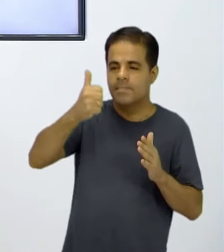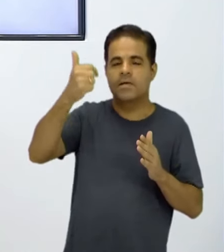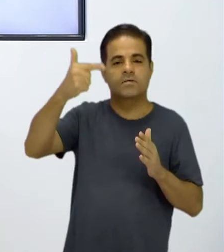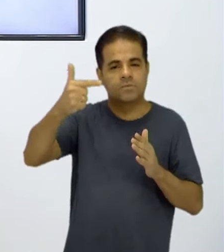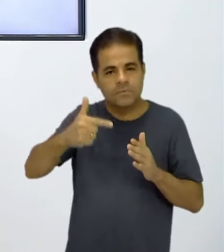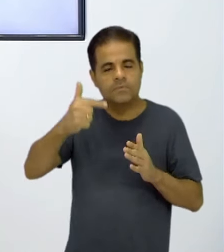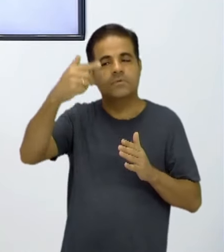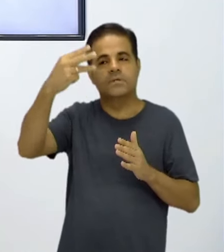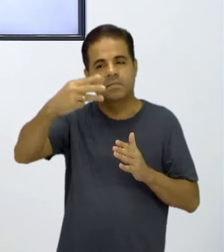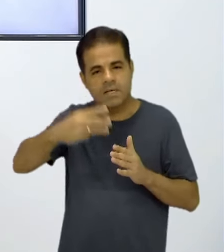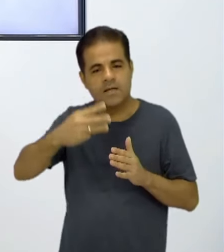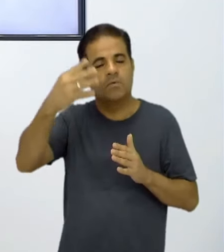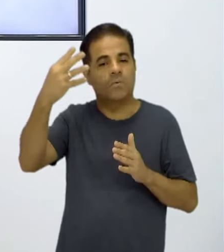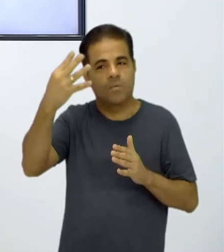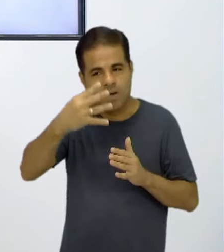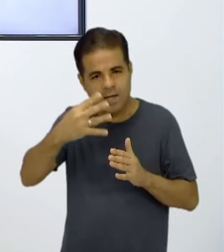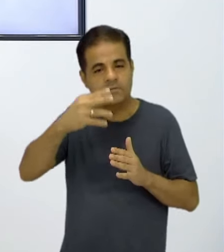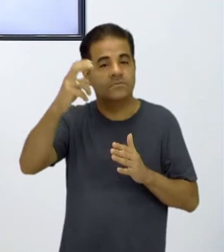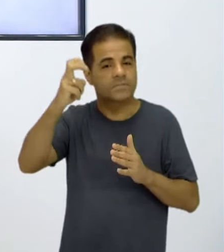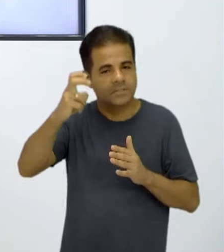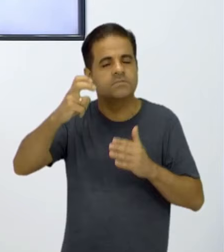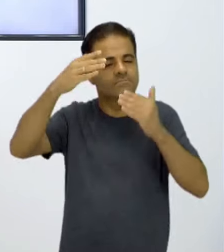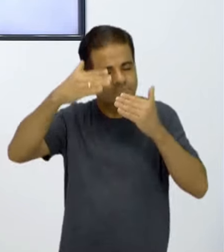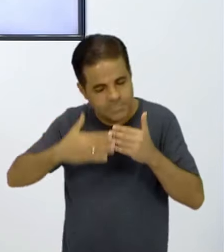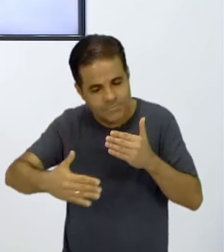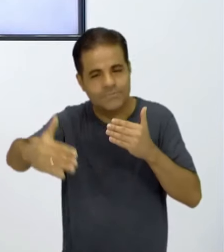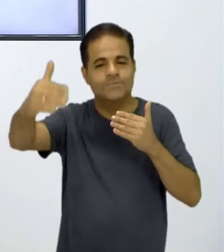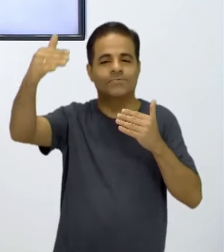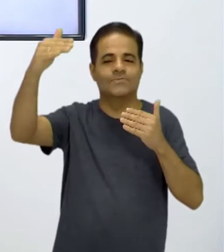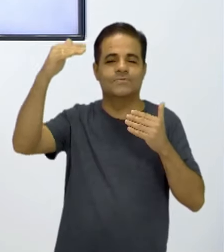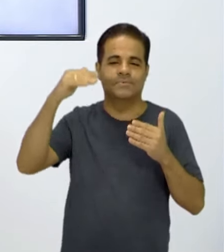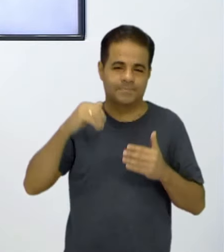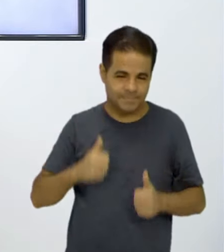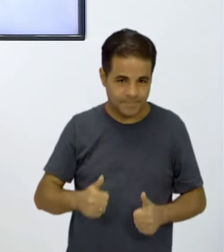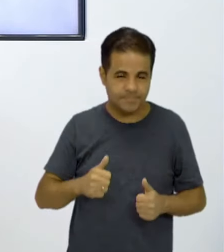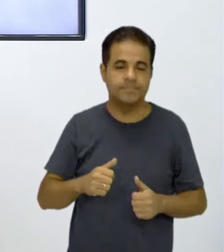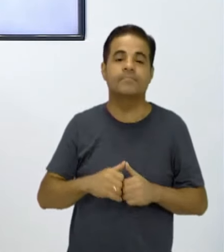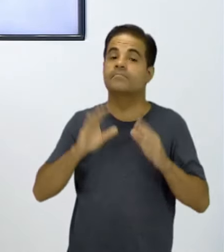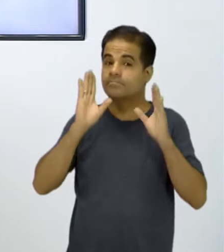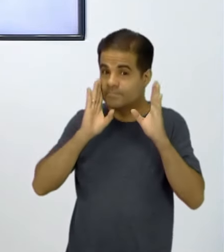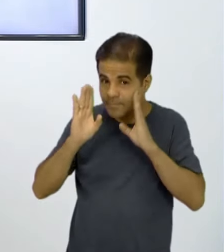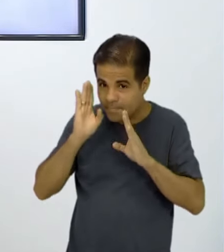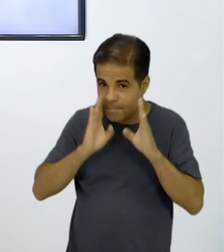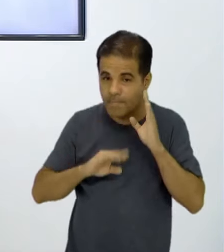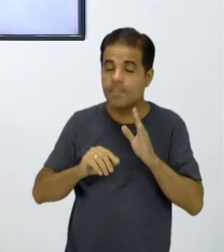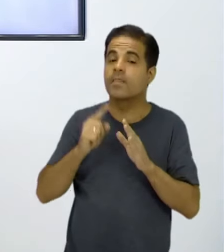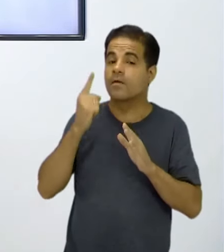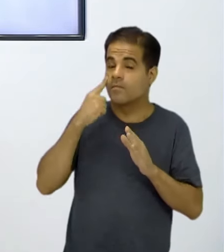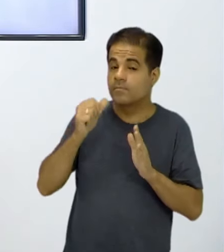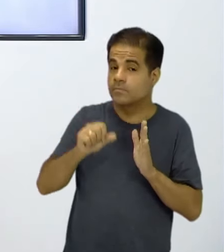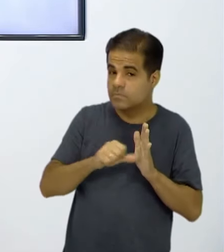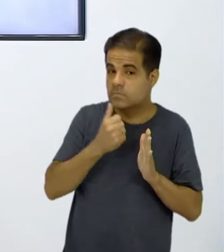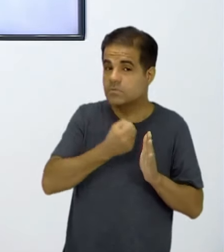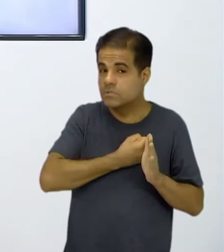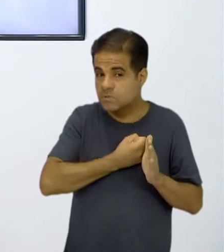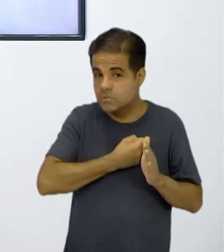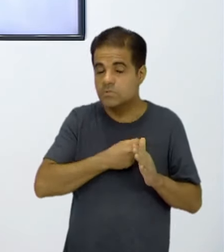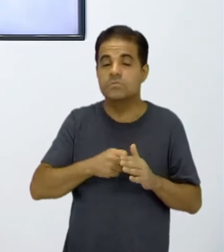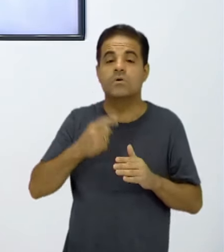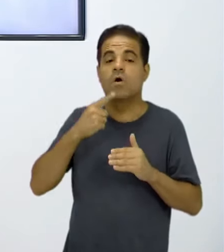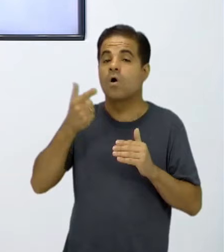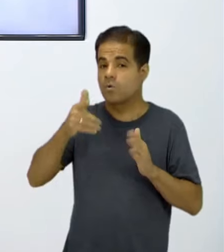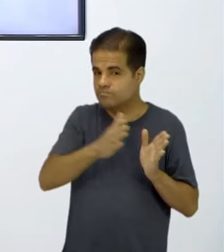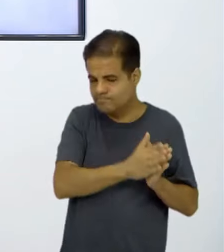segundo terceiro quarto e assim vai ai legal vimos aí os primeiros Vamos agora